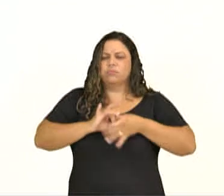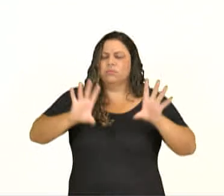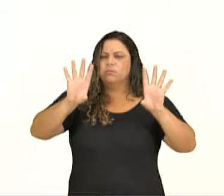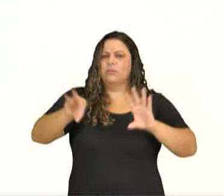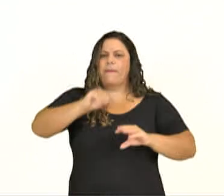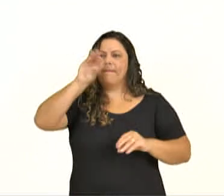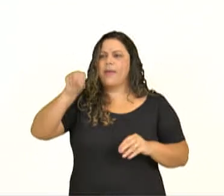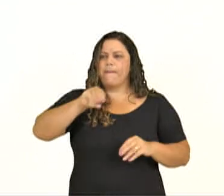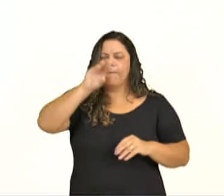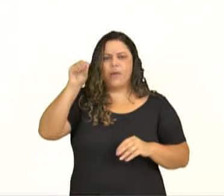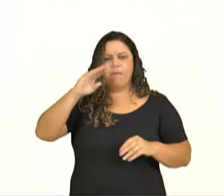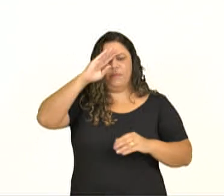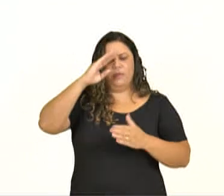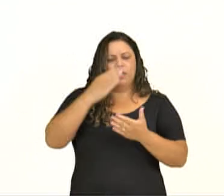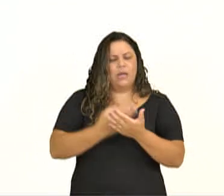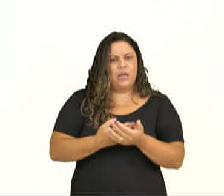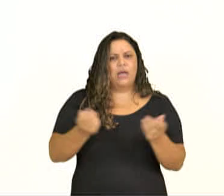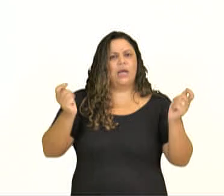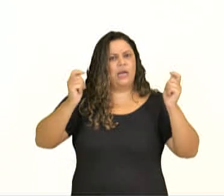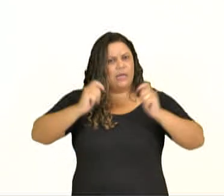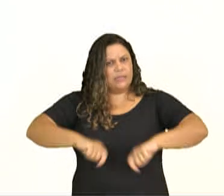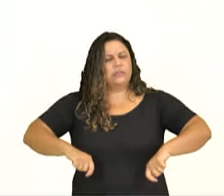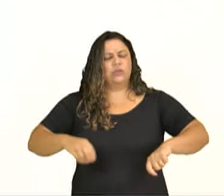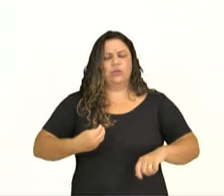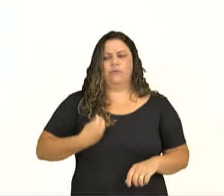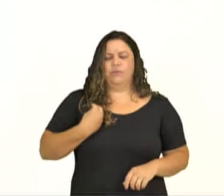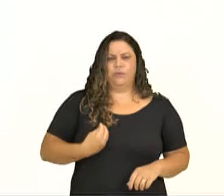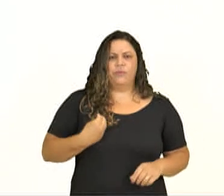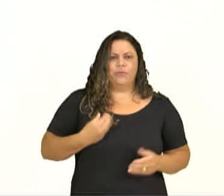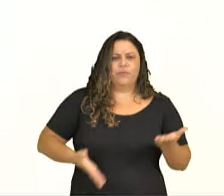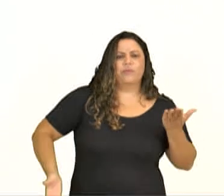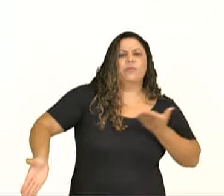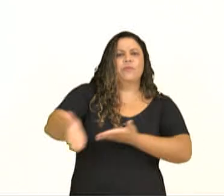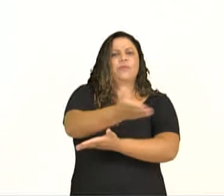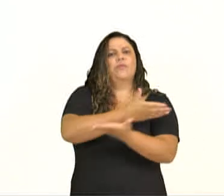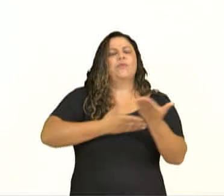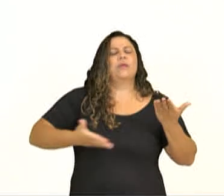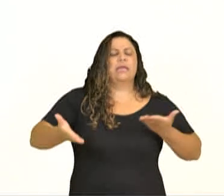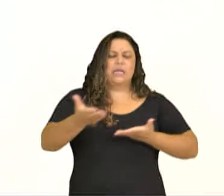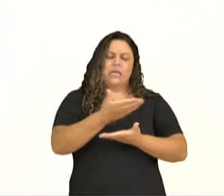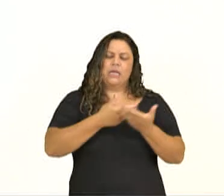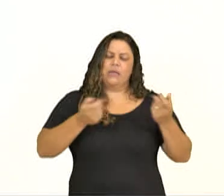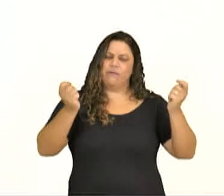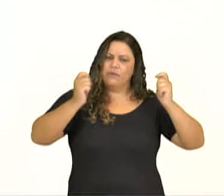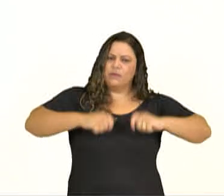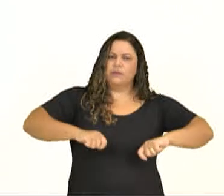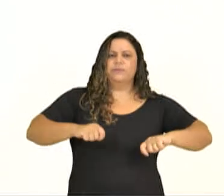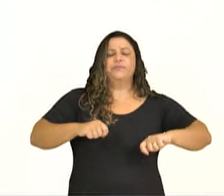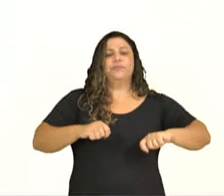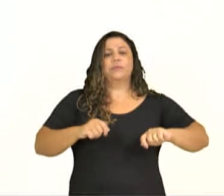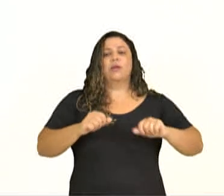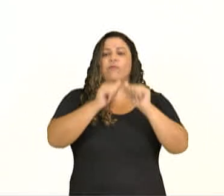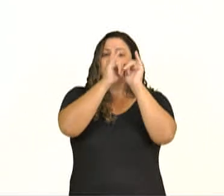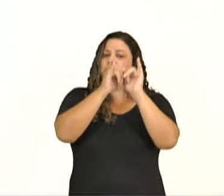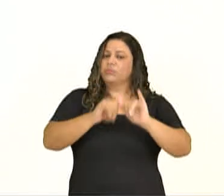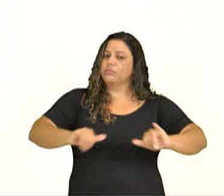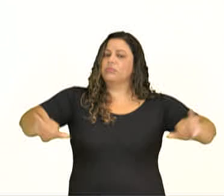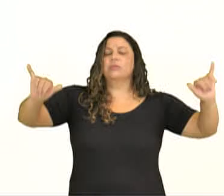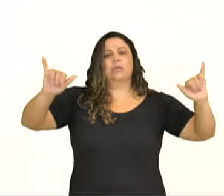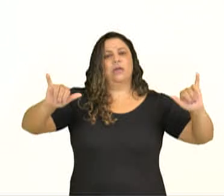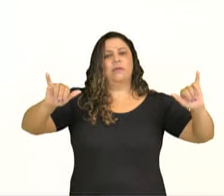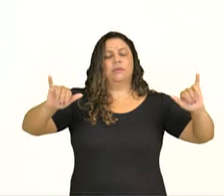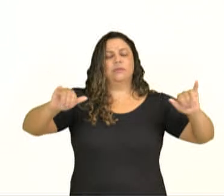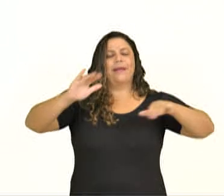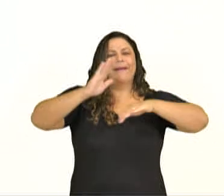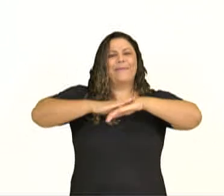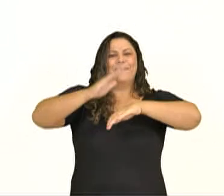palavra, de crença e da liberdade de viverem a salvo do temor e da necessidade foi proclamado como a